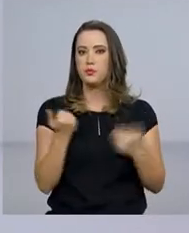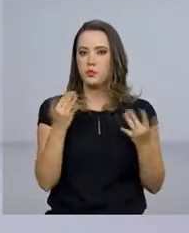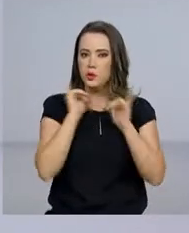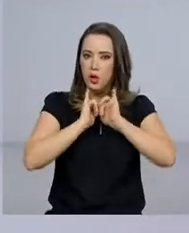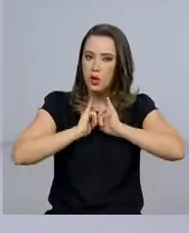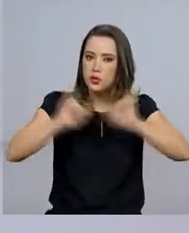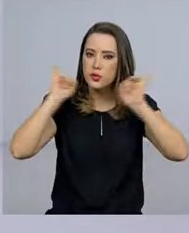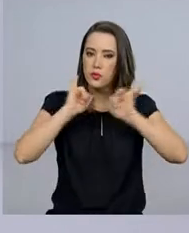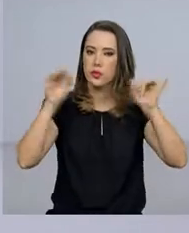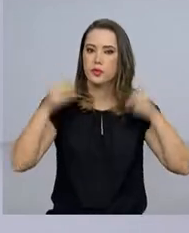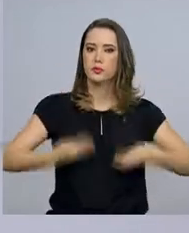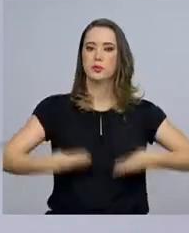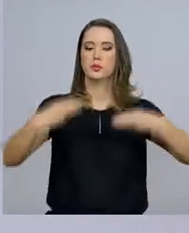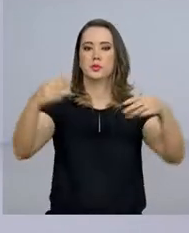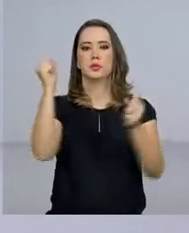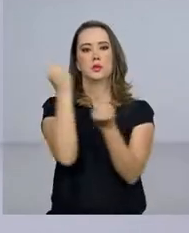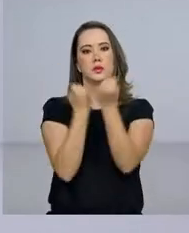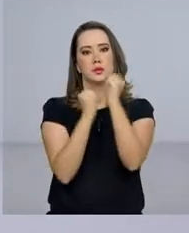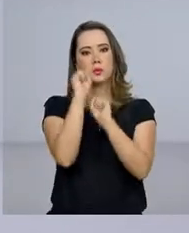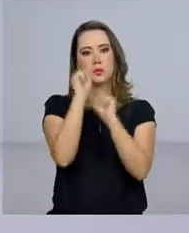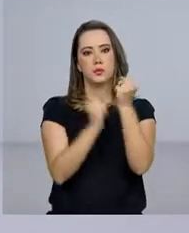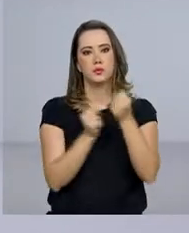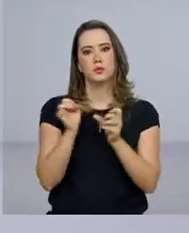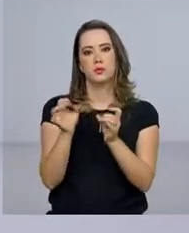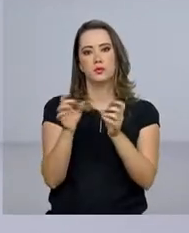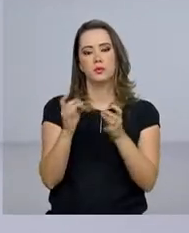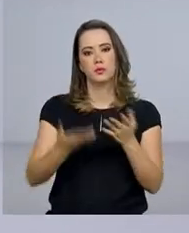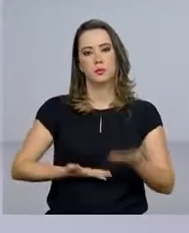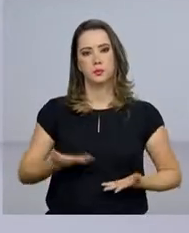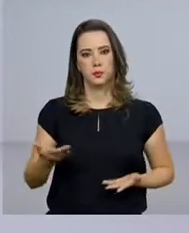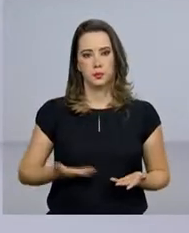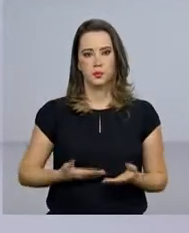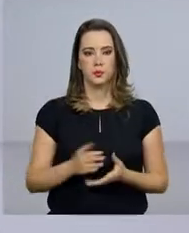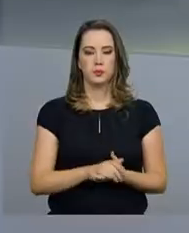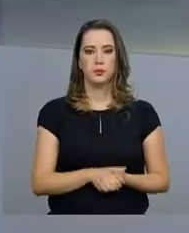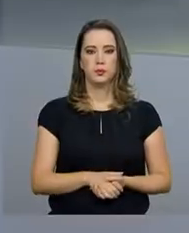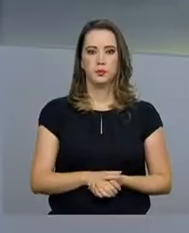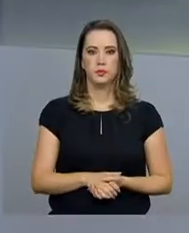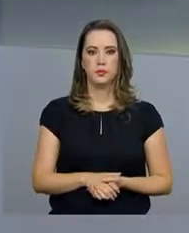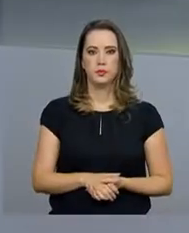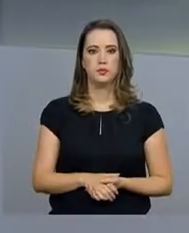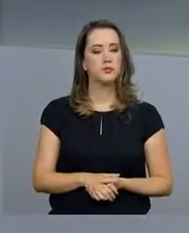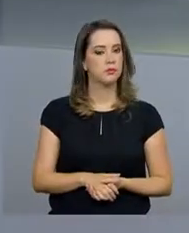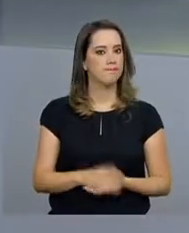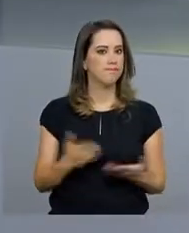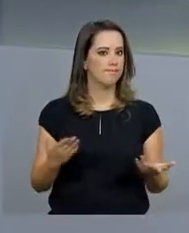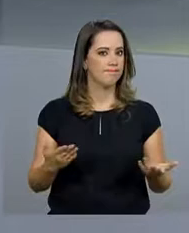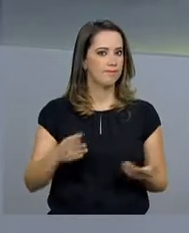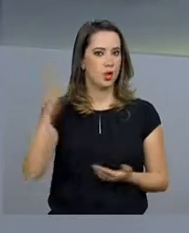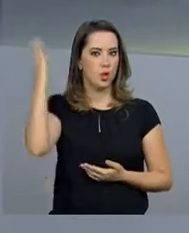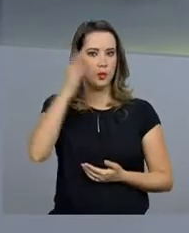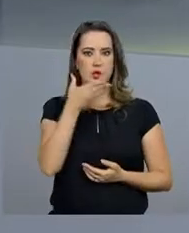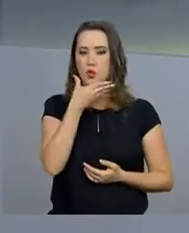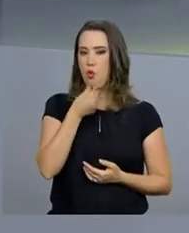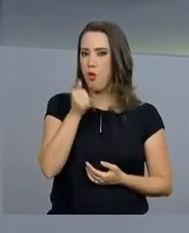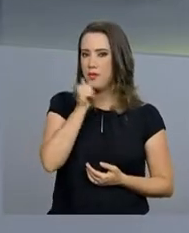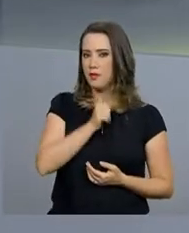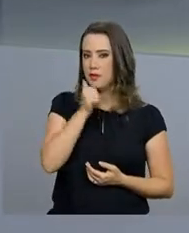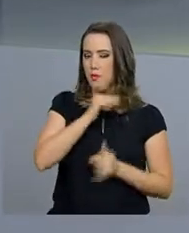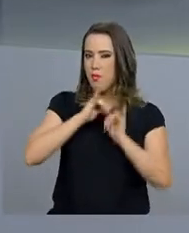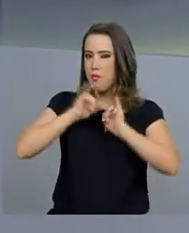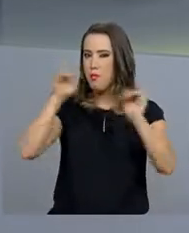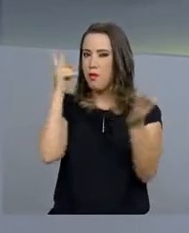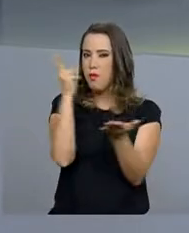divulgados há pouco pelo Ministério da Indústria, Comércio Exterior e Serviços. No Brasil, homens e mulheres